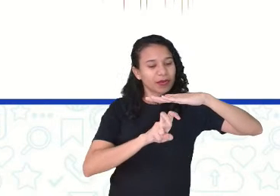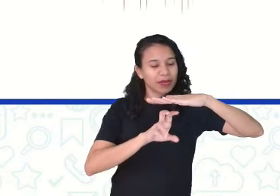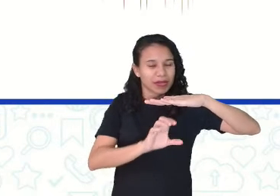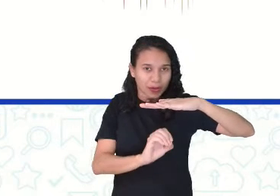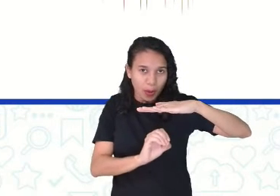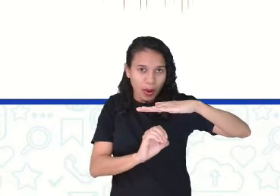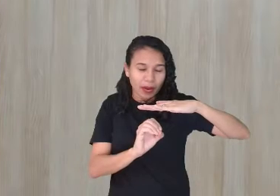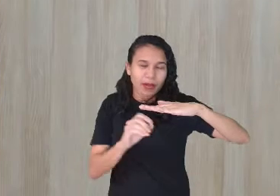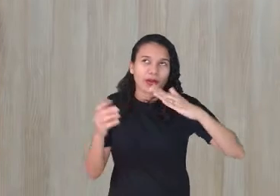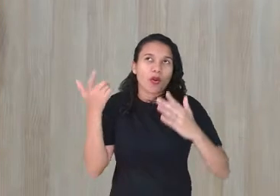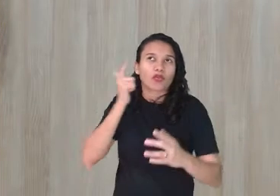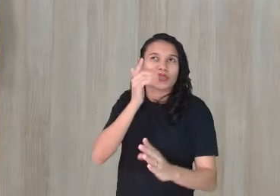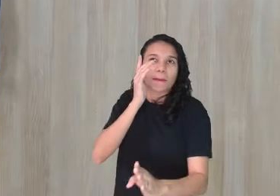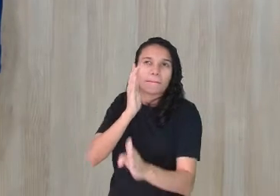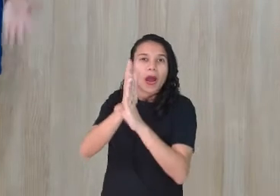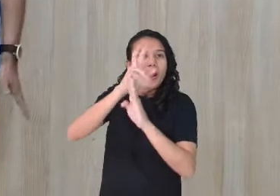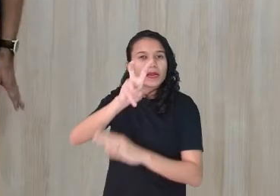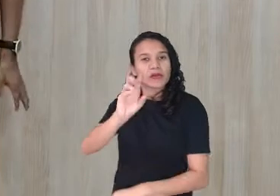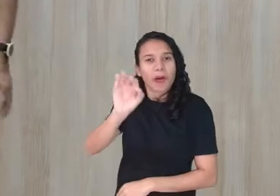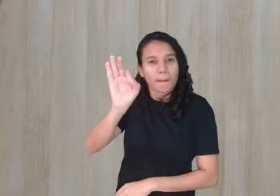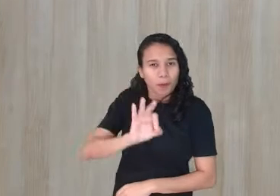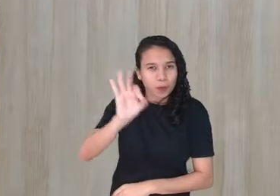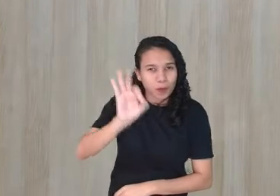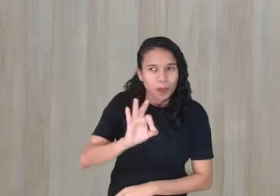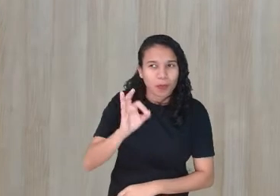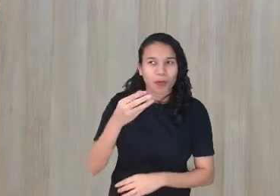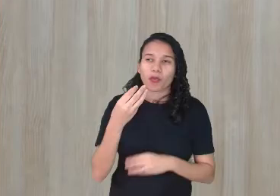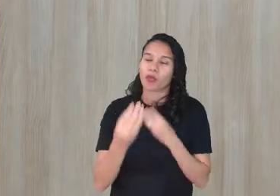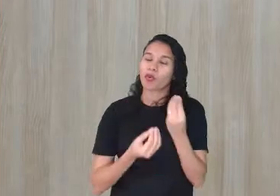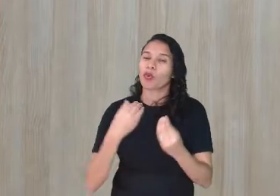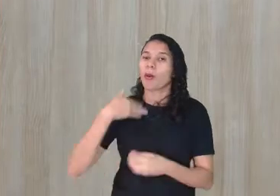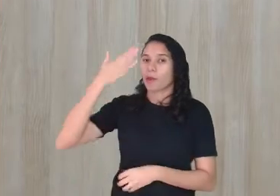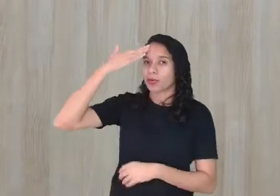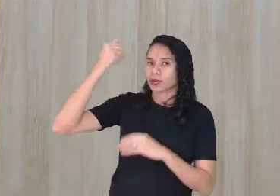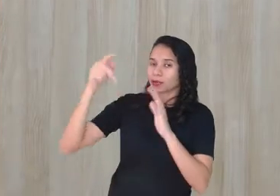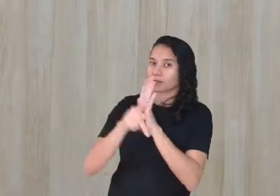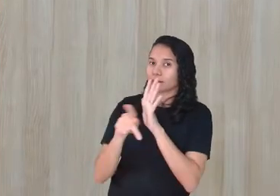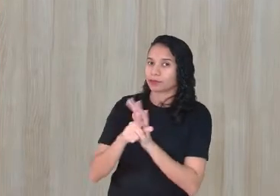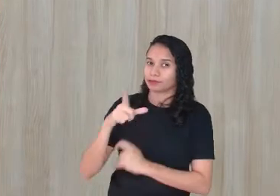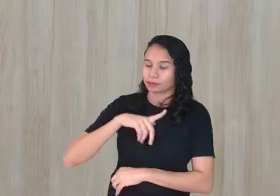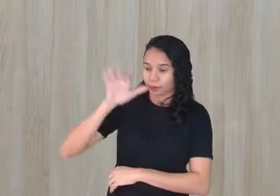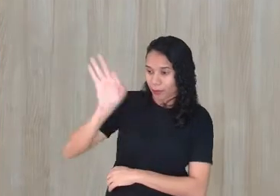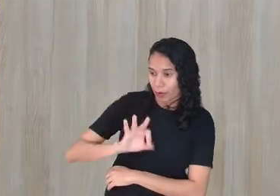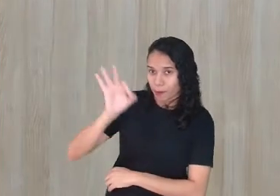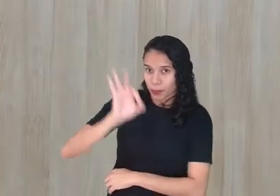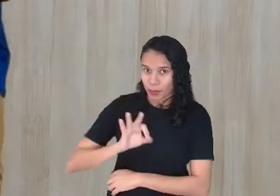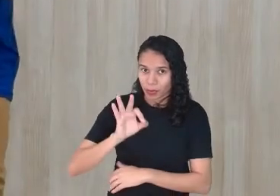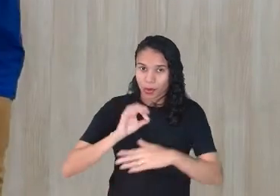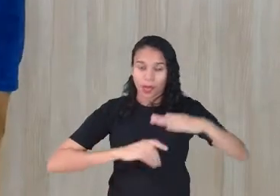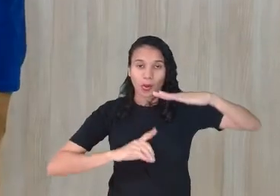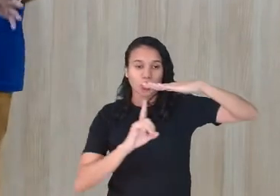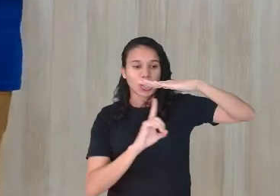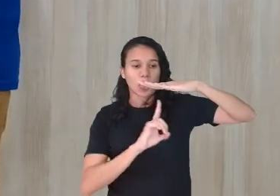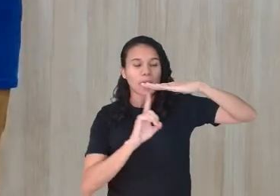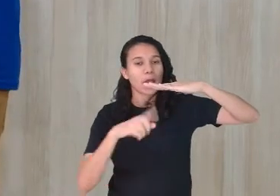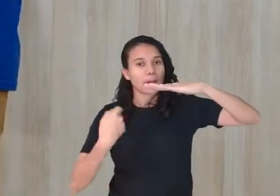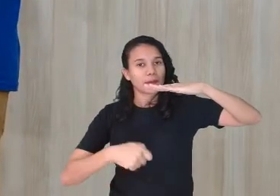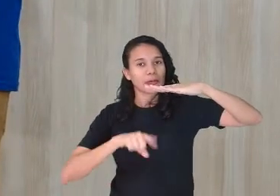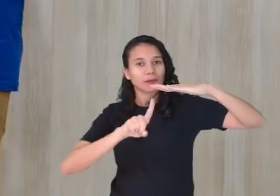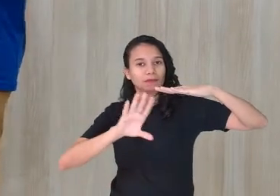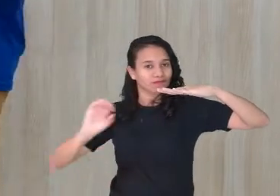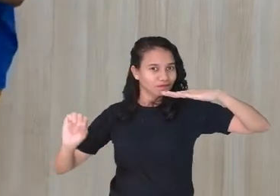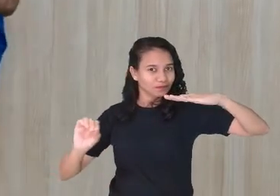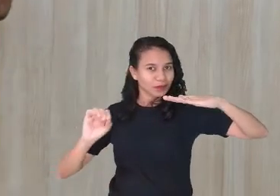embaixo, se eu quiser chegar em 50%, que é o gabarito que está aí, como eu sei que o gabarito está em porcentagem, o denominador tem que ser 100. A dica de